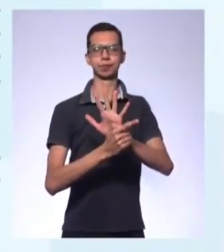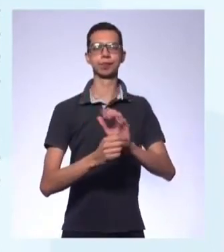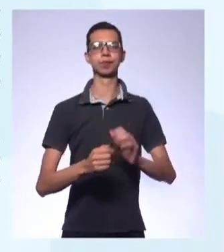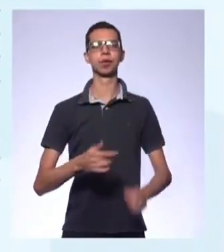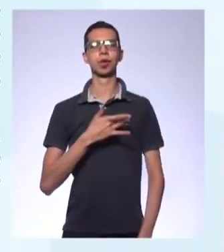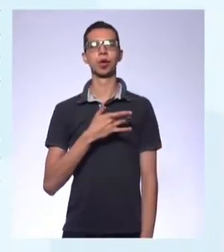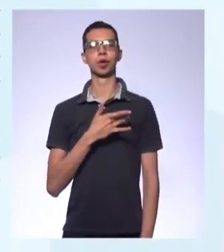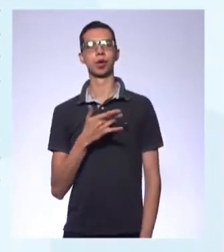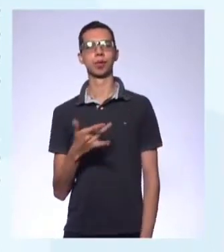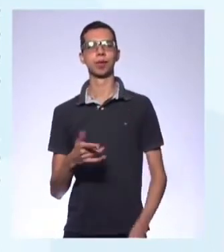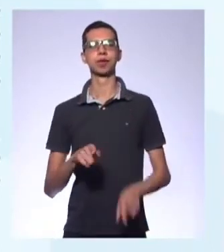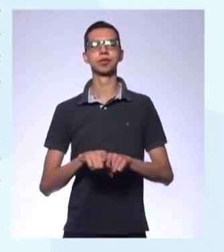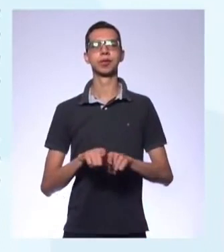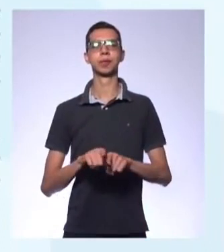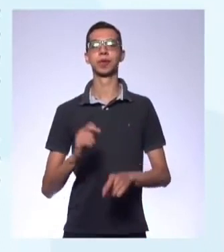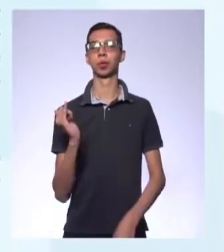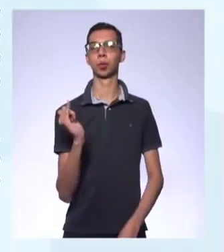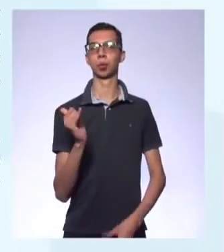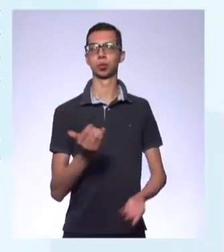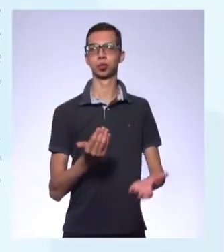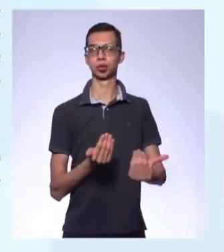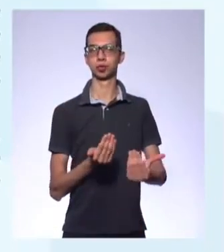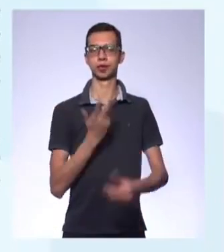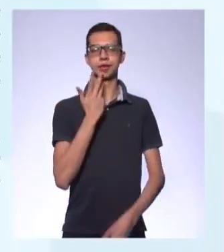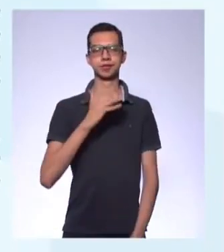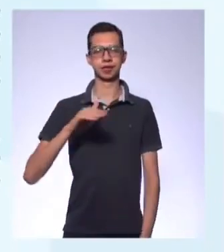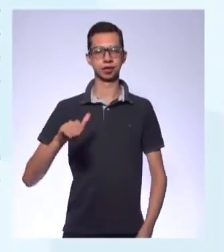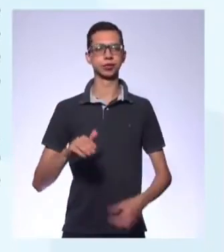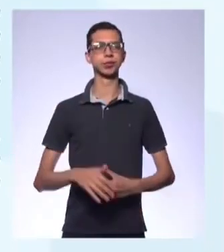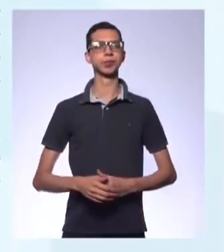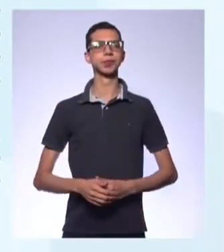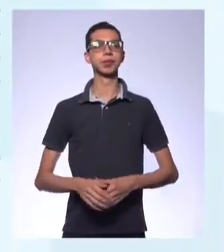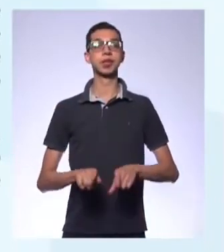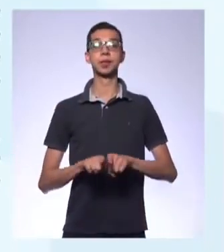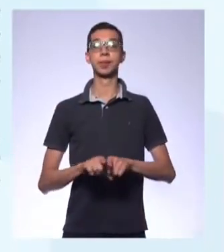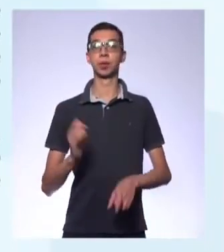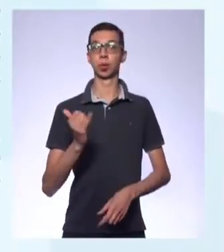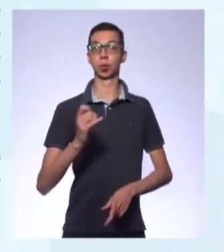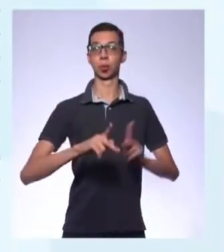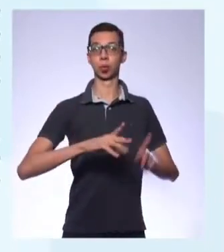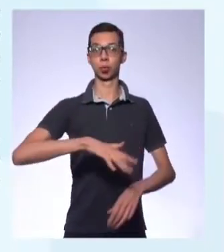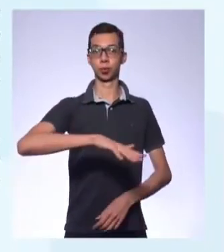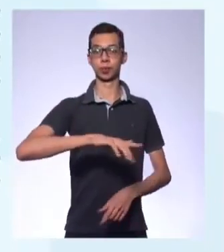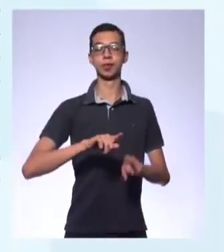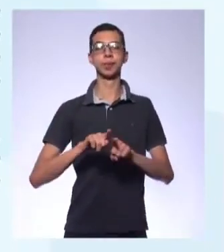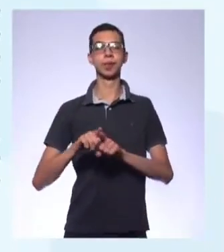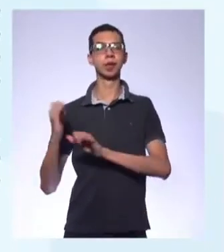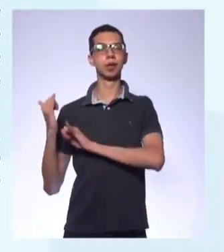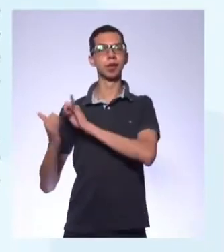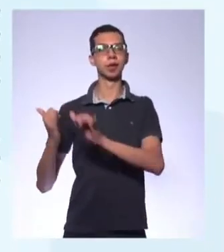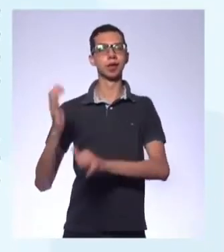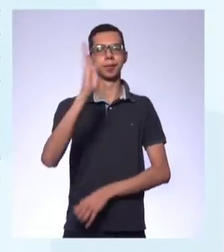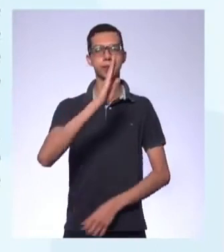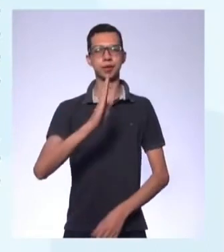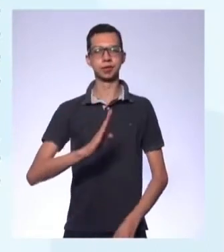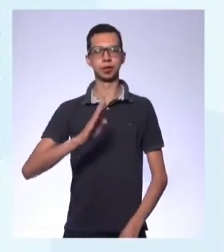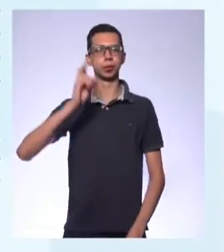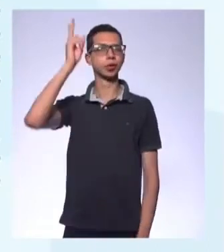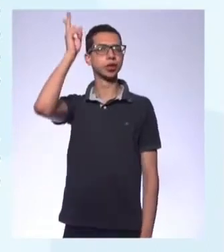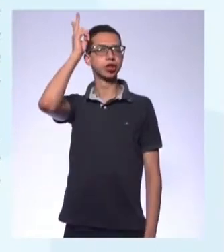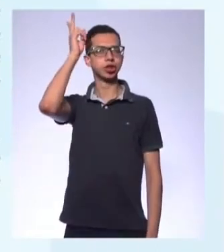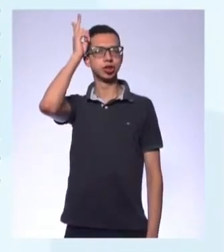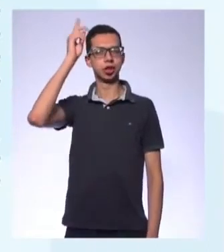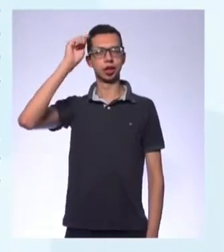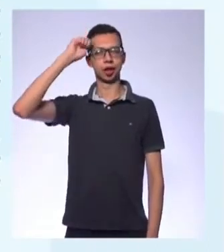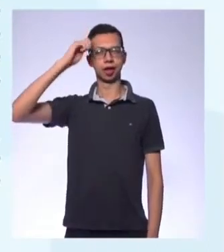Romances infanto-juvenis, contos populares, contos de terror, lendas brasileiras, indígenas e africanas,